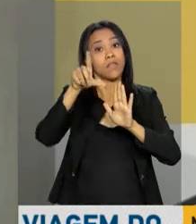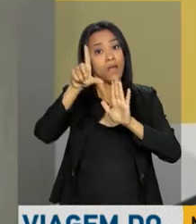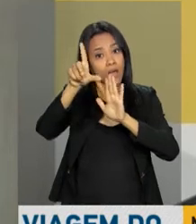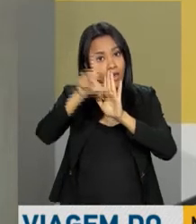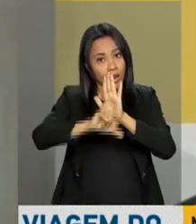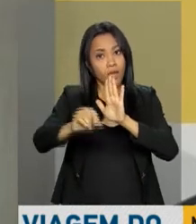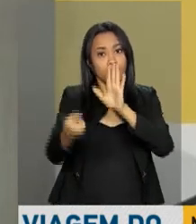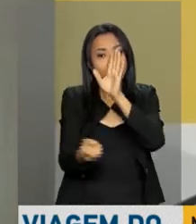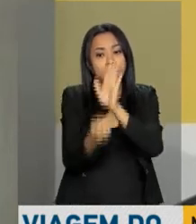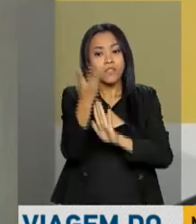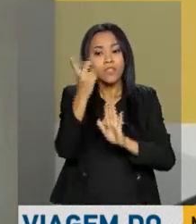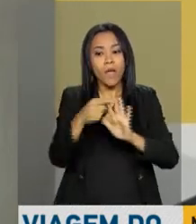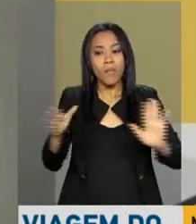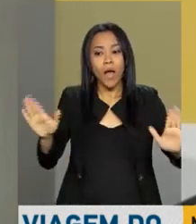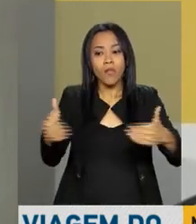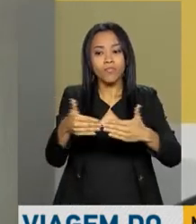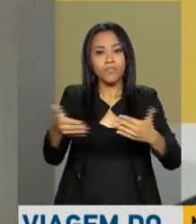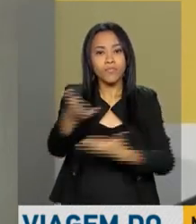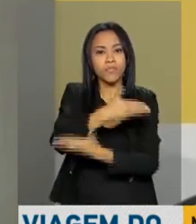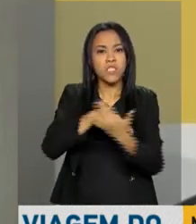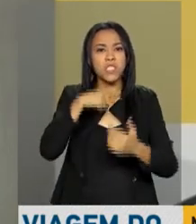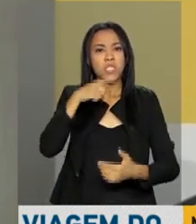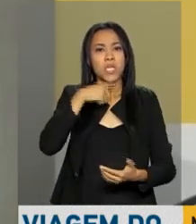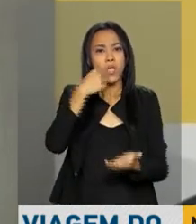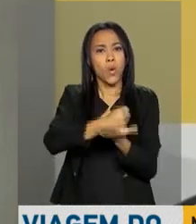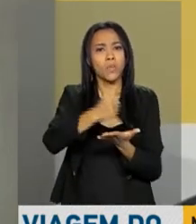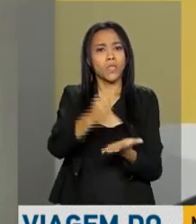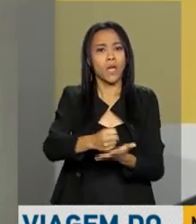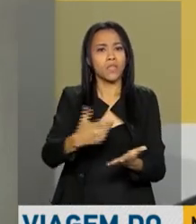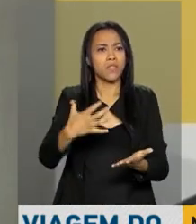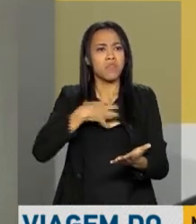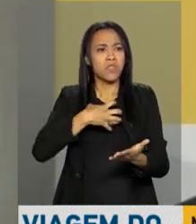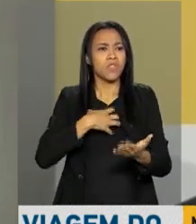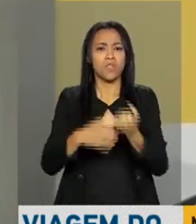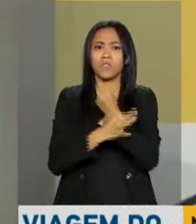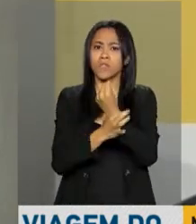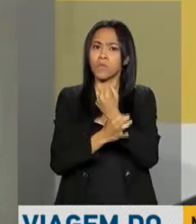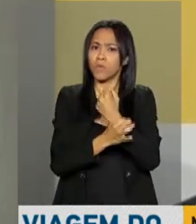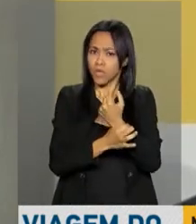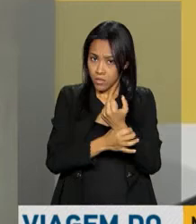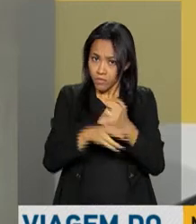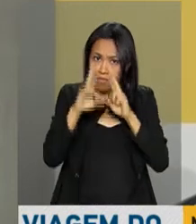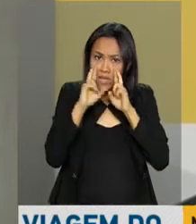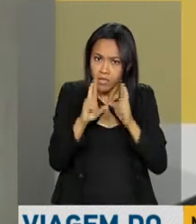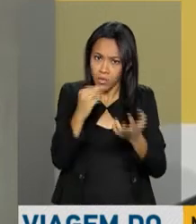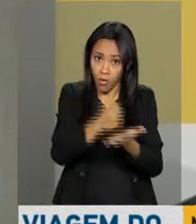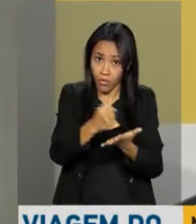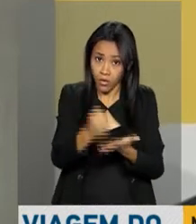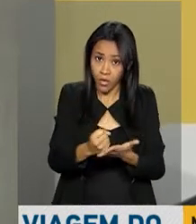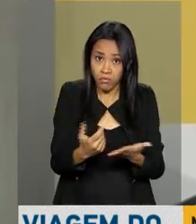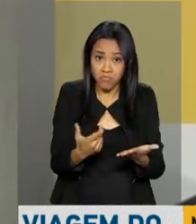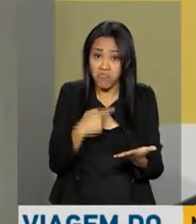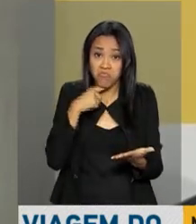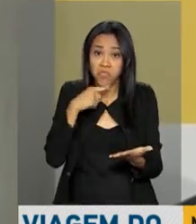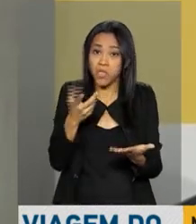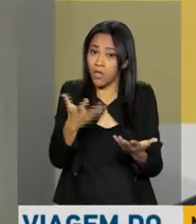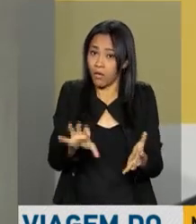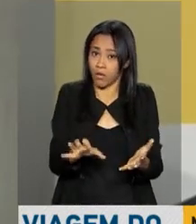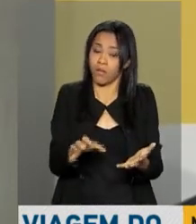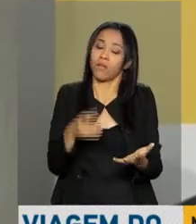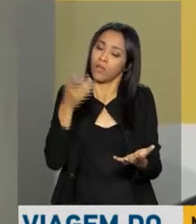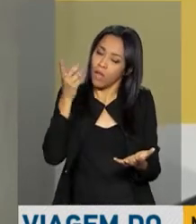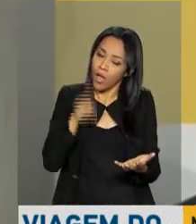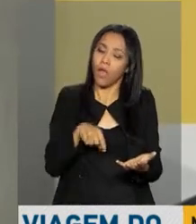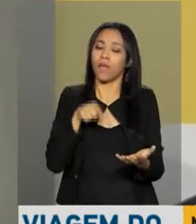relações sociais ninguém contrata se não houver segurança conta o contrato estabelecido e esta é uma forma